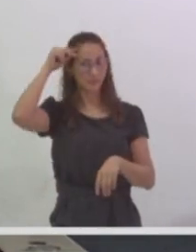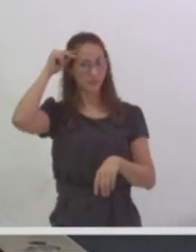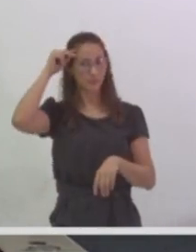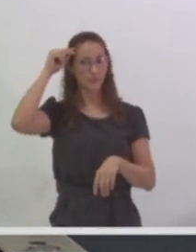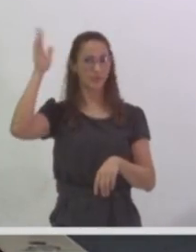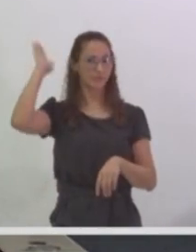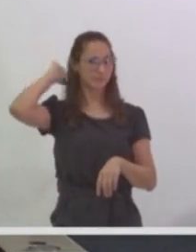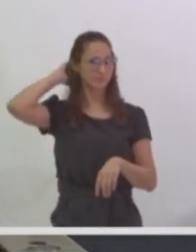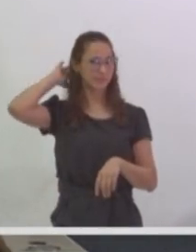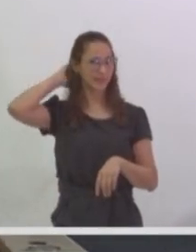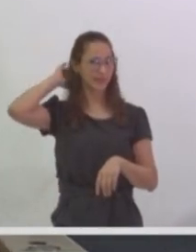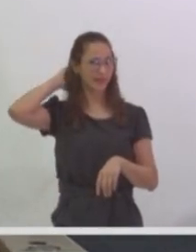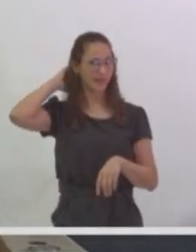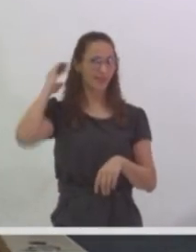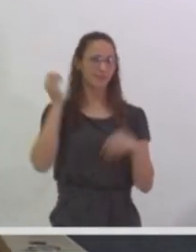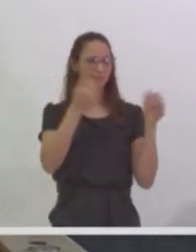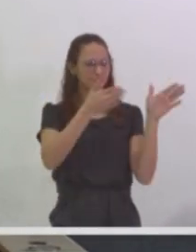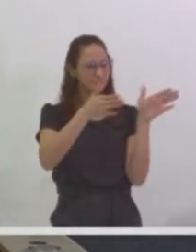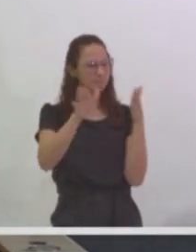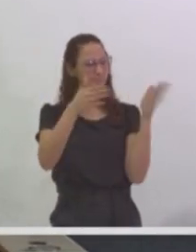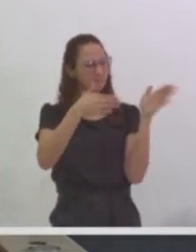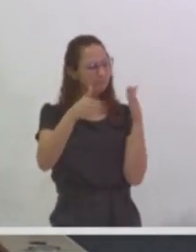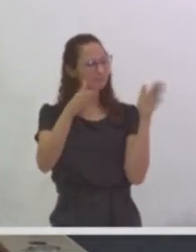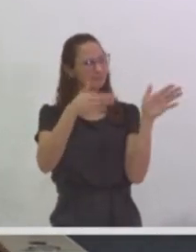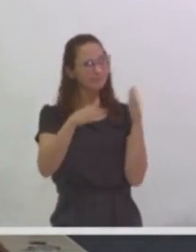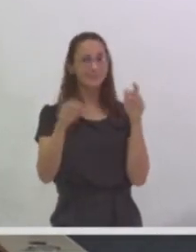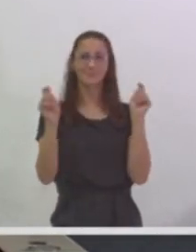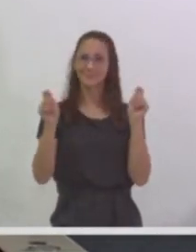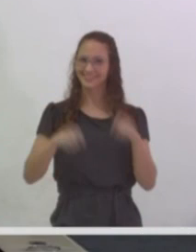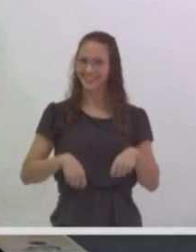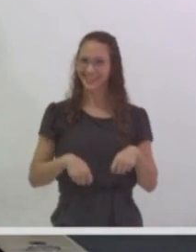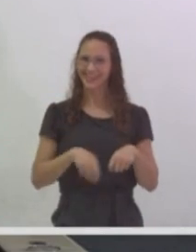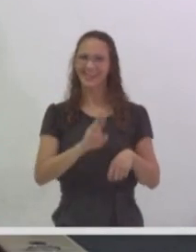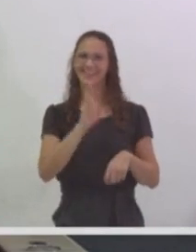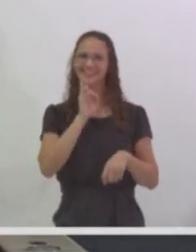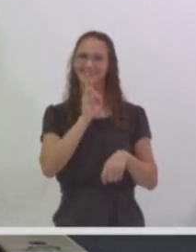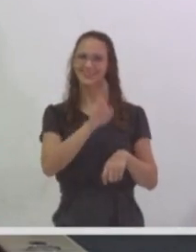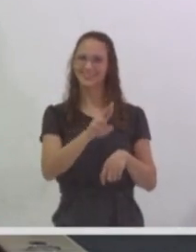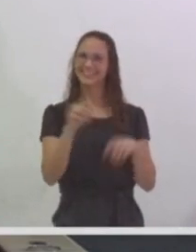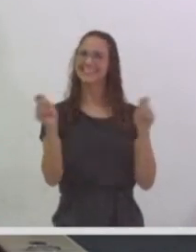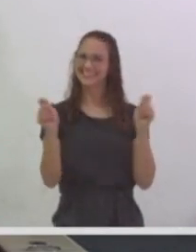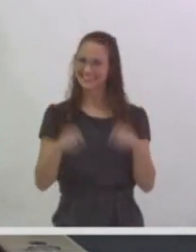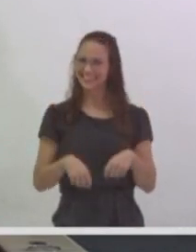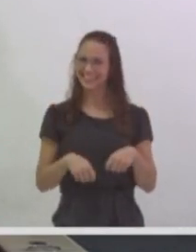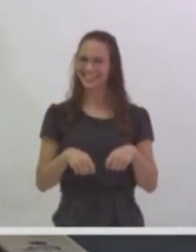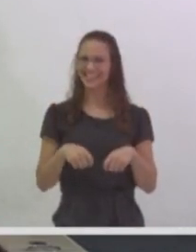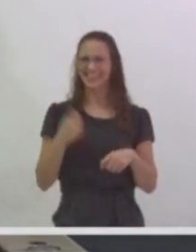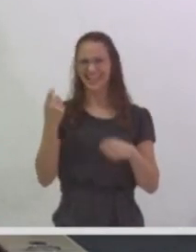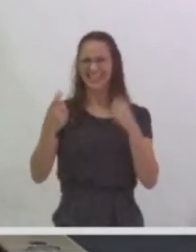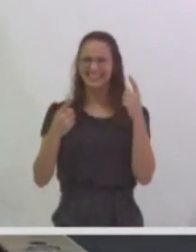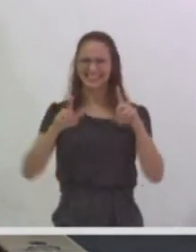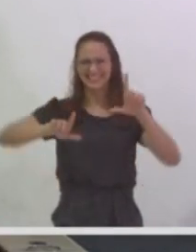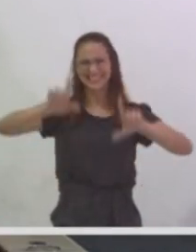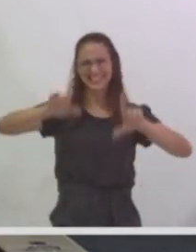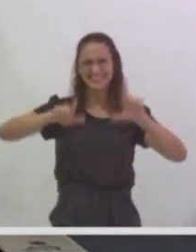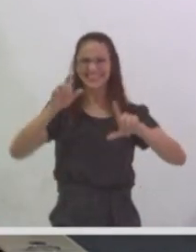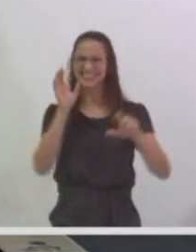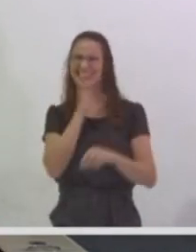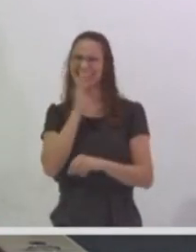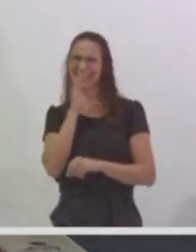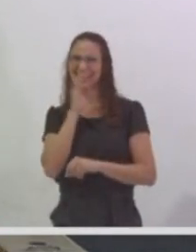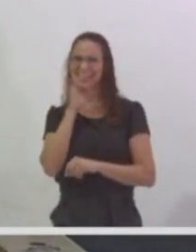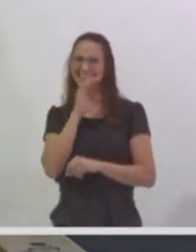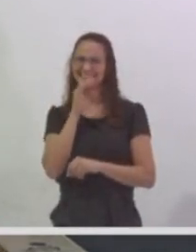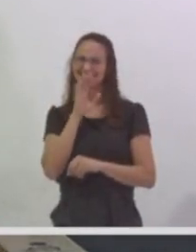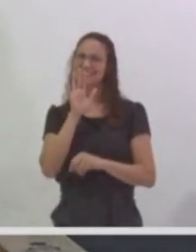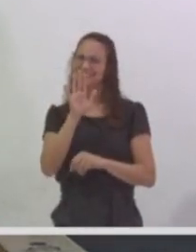play, acelera, volta, e aí você utiliza para fazer o dever de casa, tá bom? Que às vezes é muito rápido aqui na televisão e não dá tempo, mas